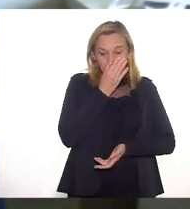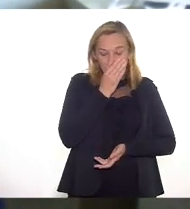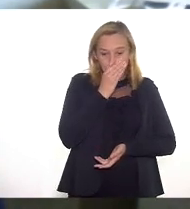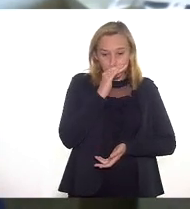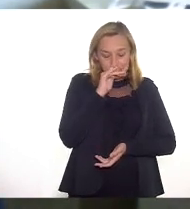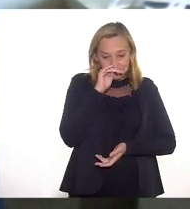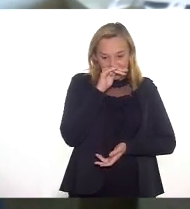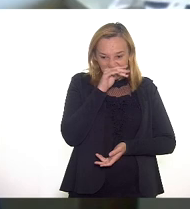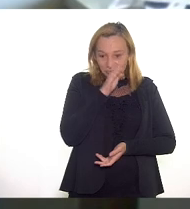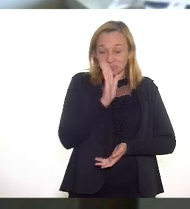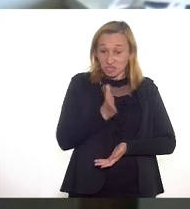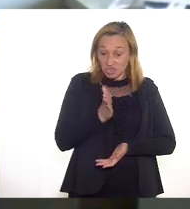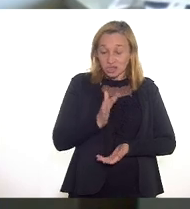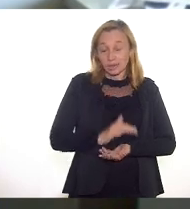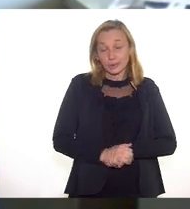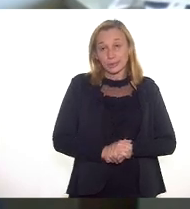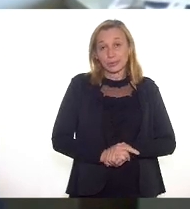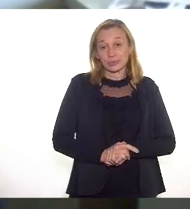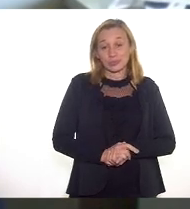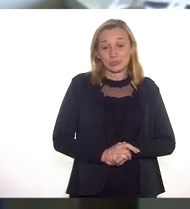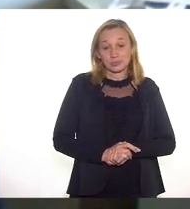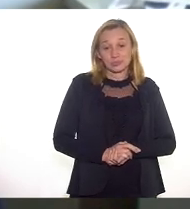como nós já fomos